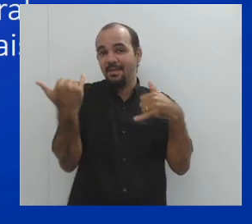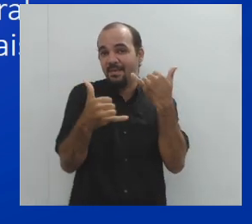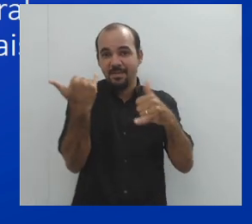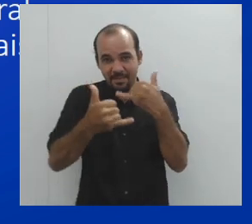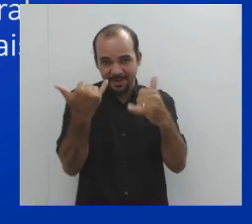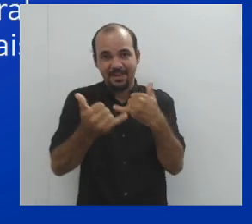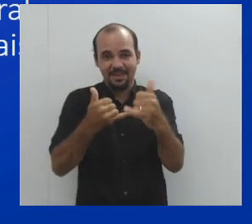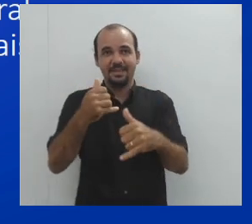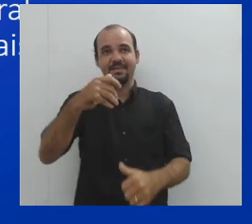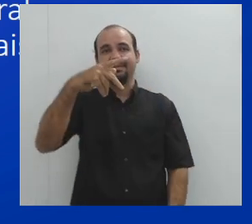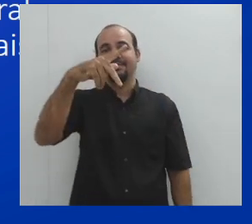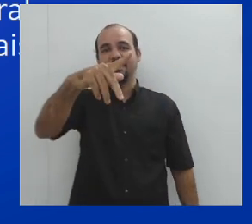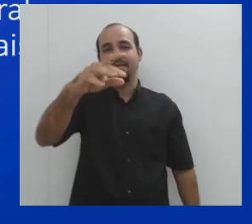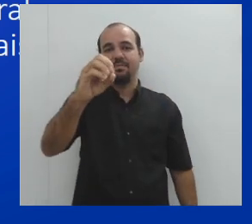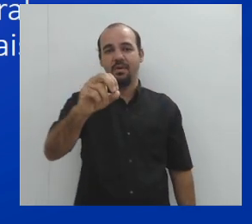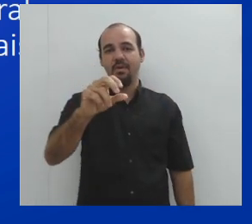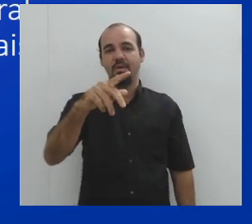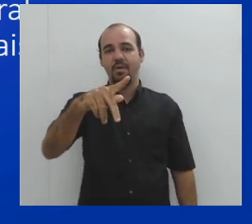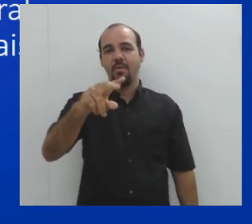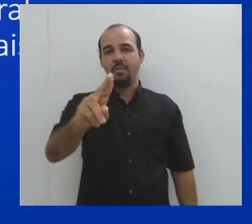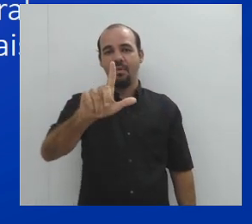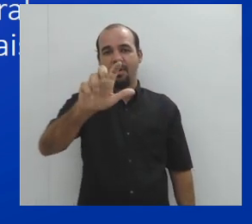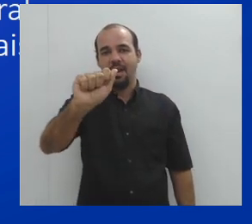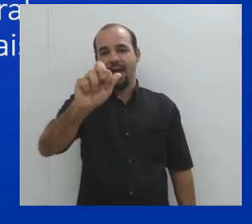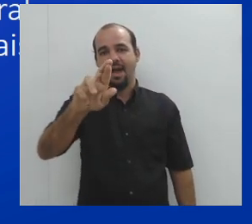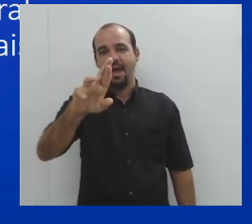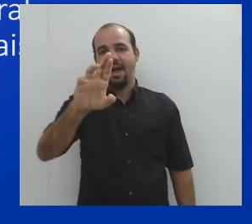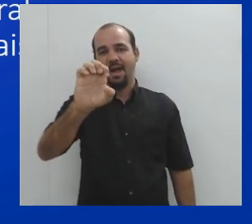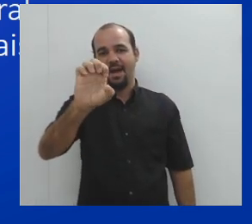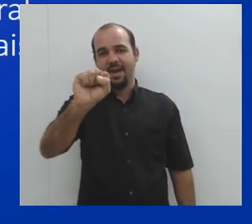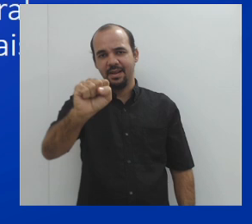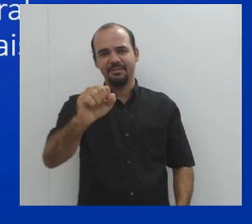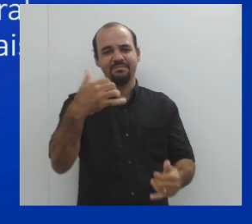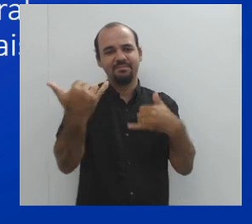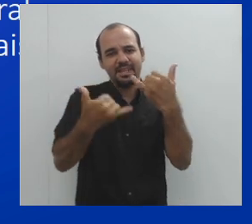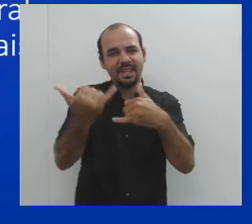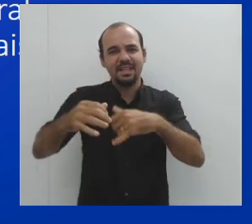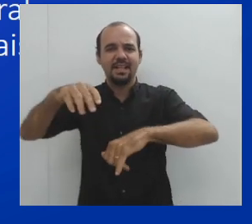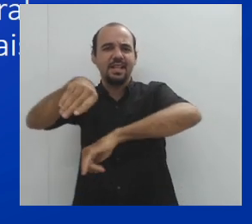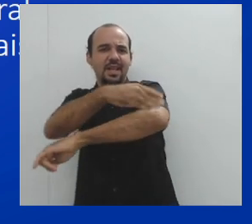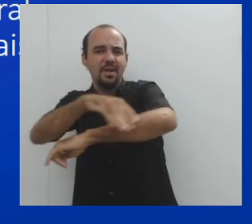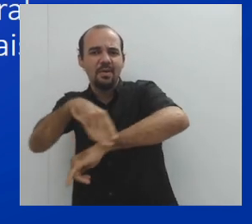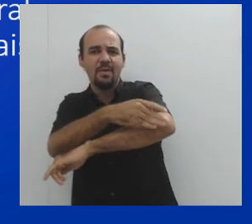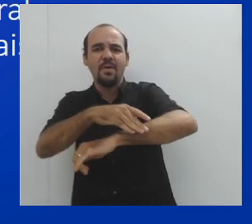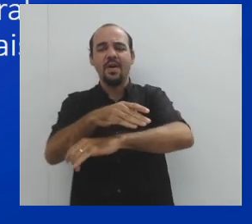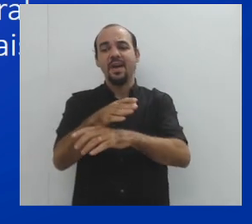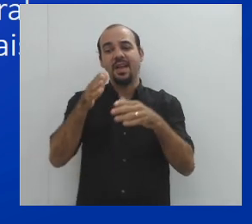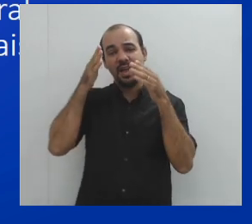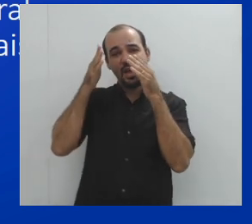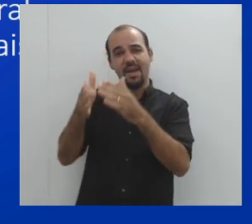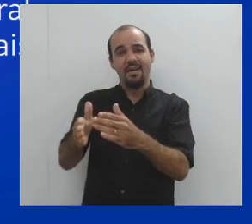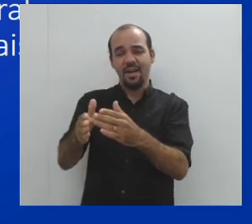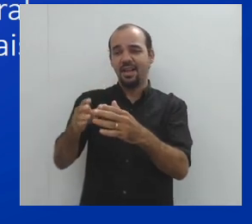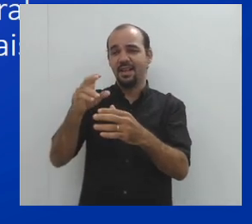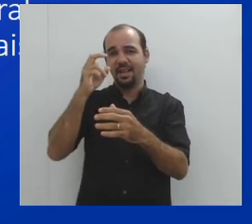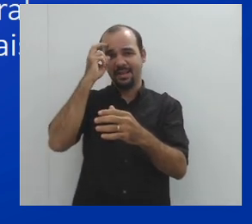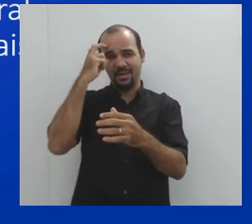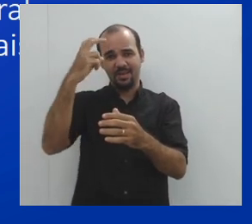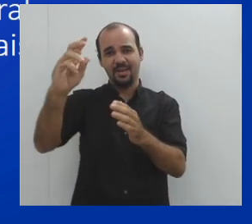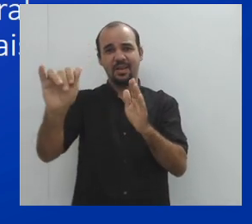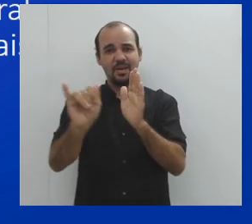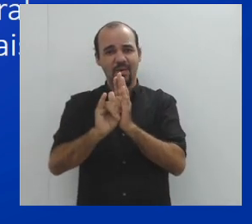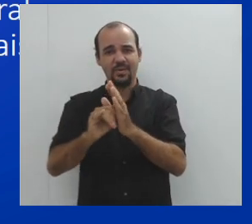Os Jogos Populares são atividades lúdicas que refletem a identidade cultural de determinado grupo étnico, distinguindo-se